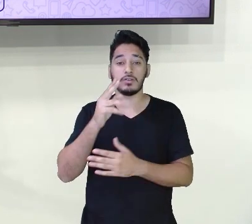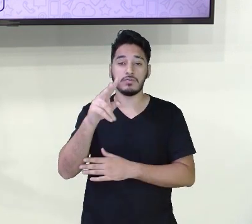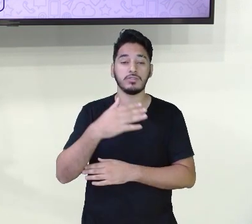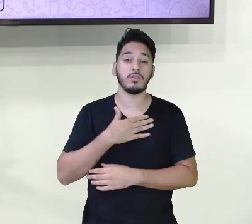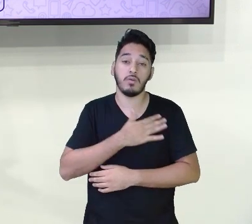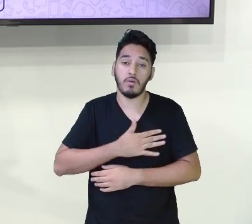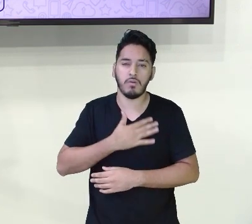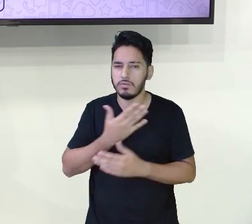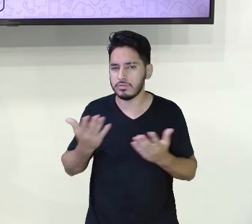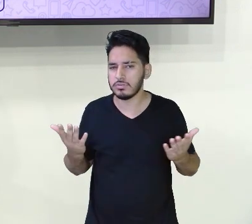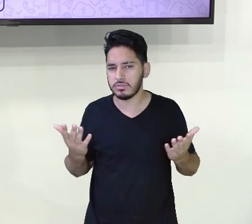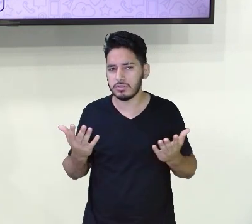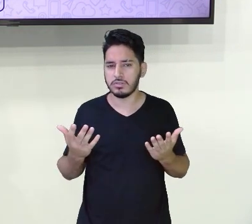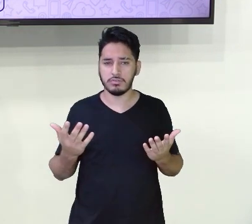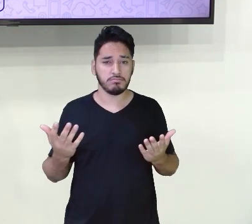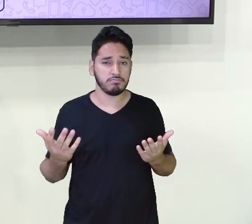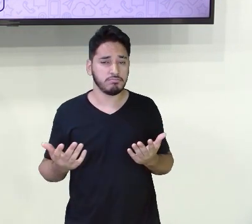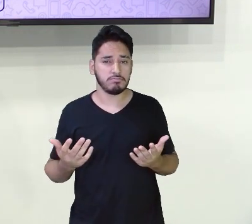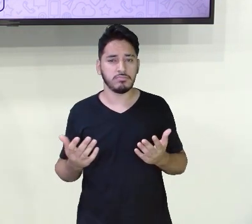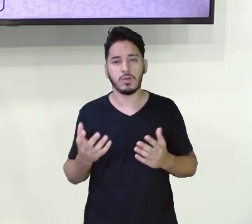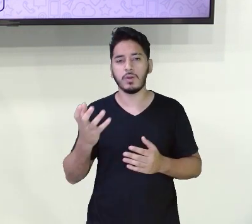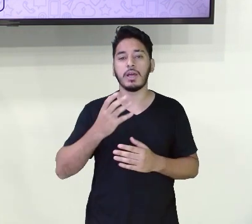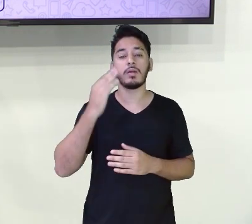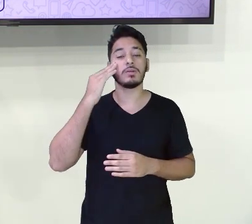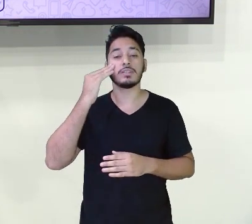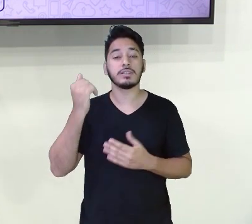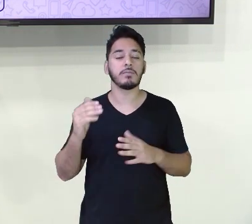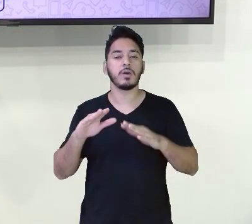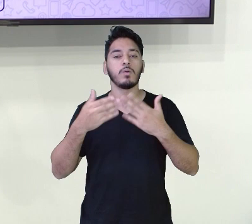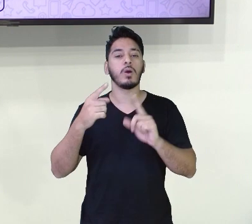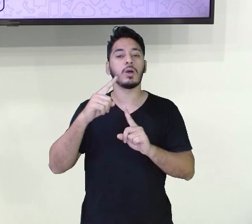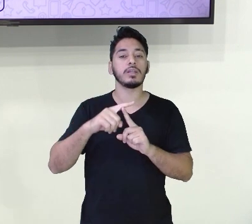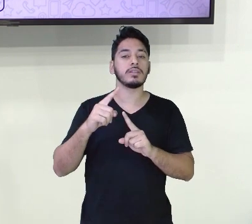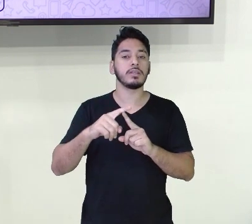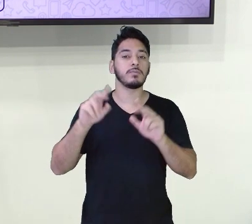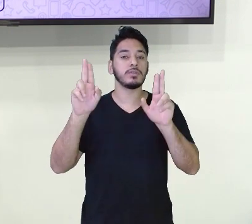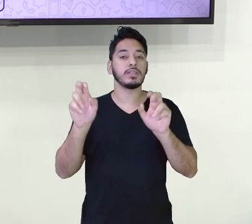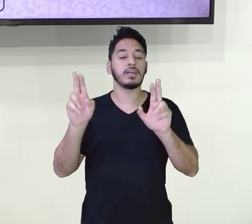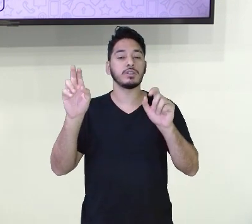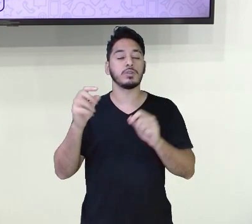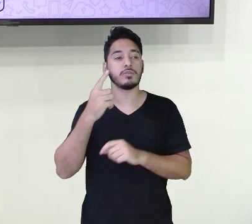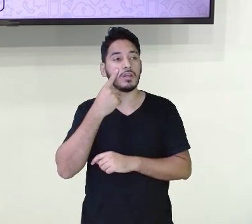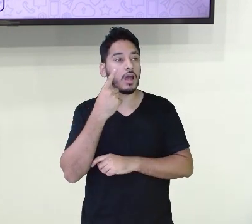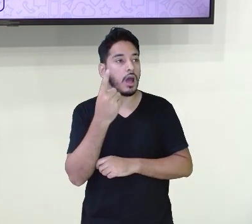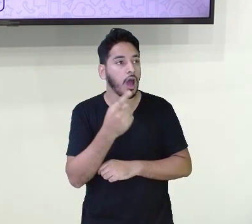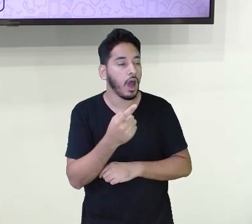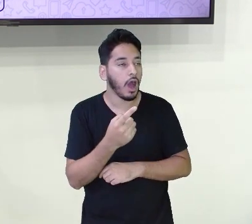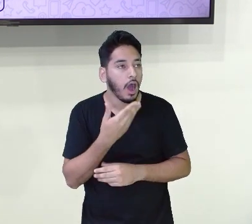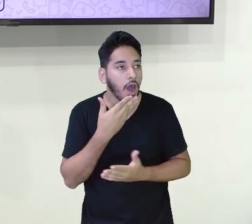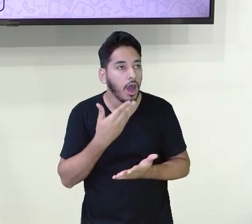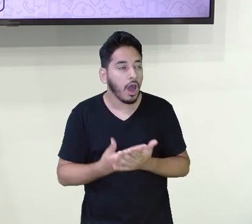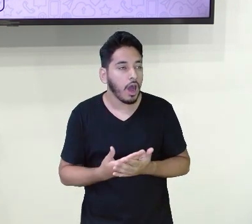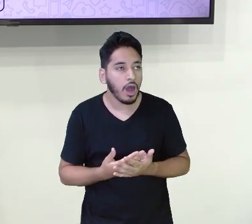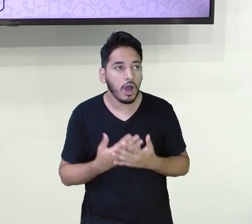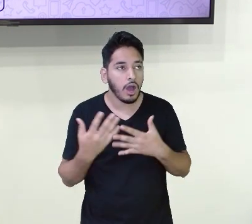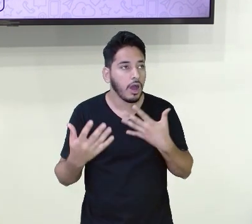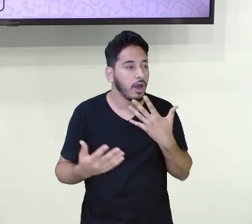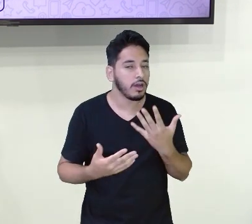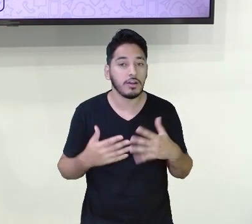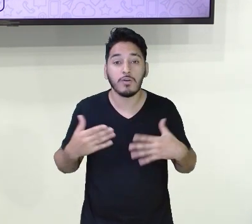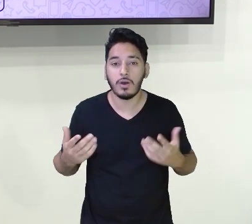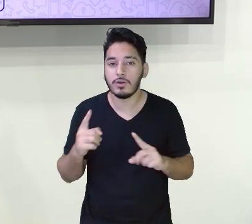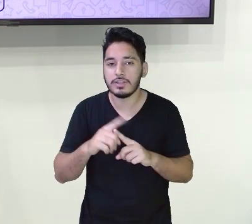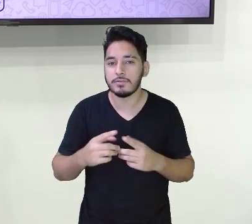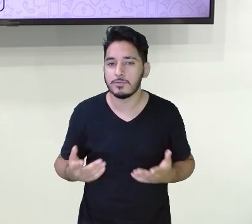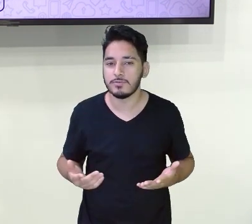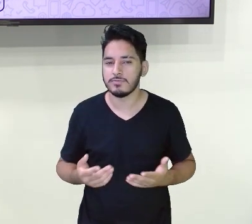gostam do poema, né? De poemas, eu quero saber qual o tipo de assunto que chama mais a atenção de vocês em um poema.